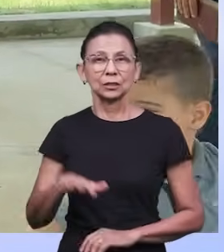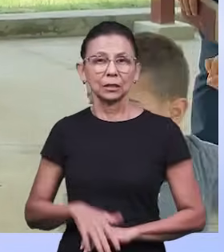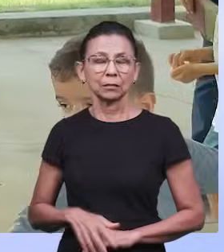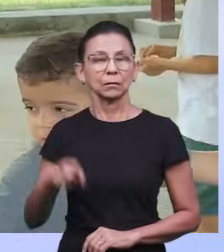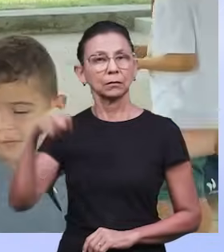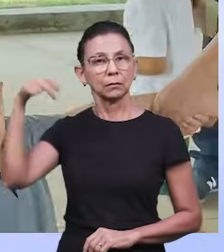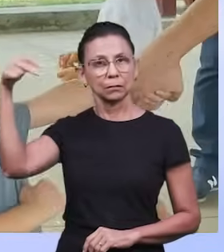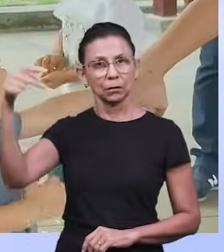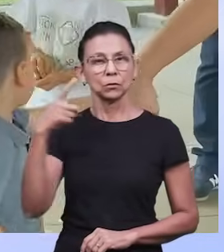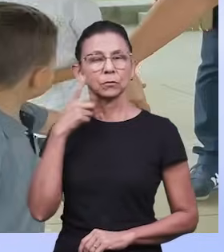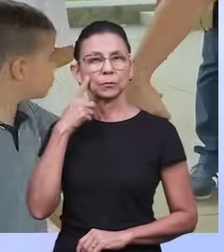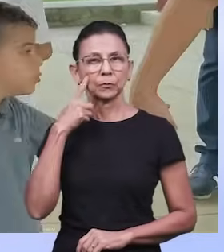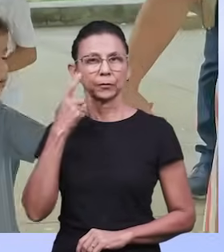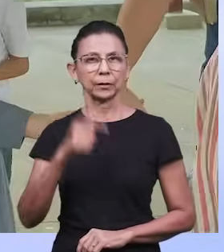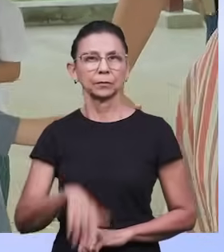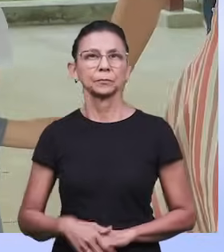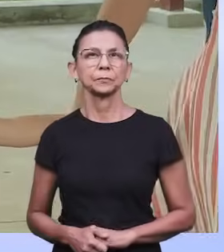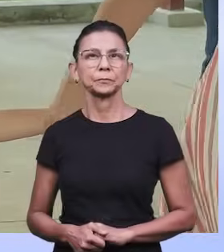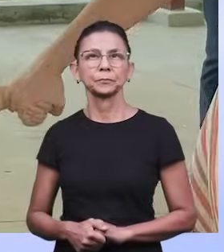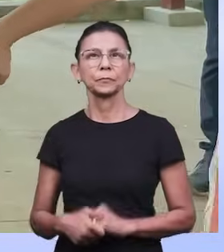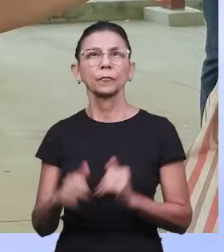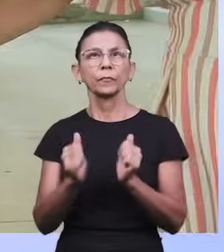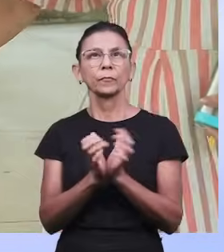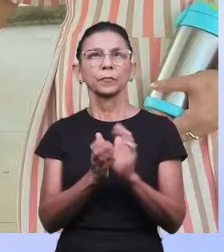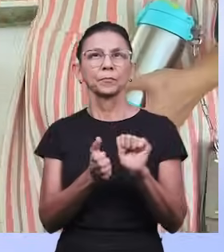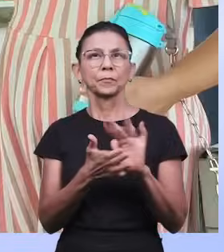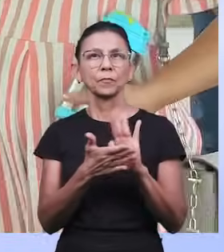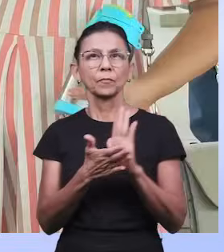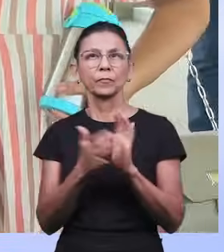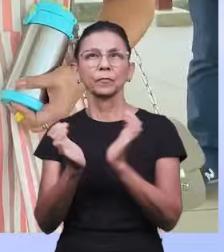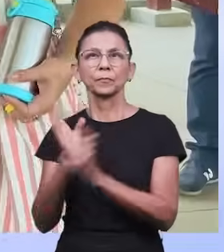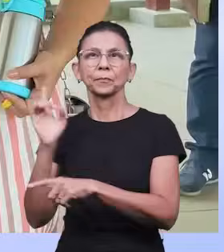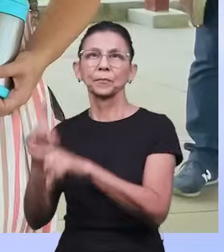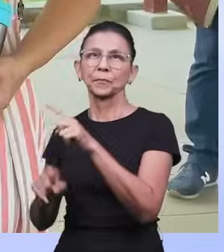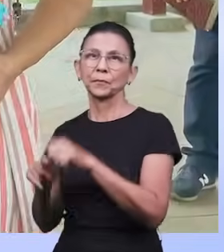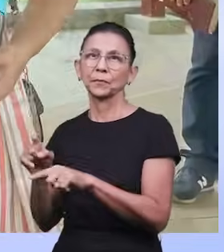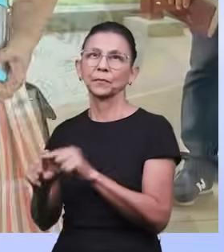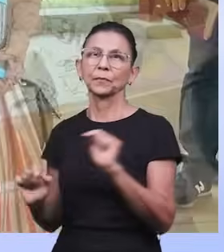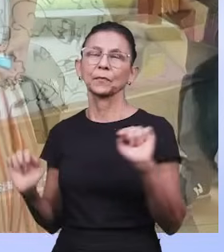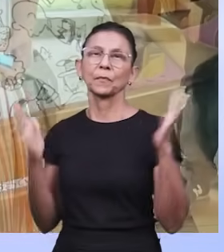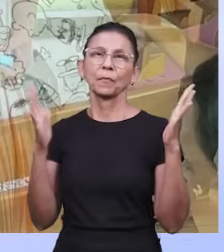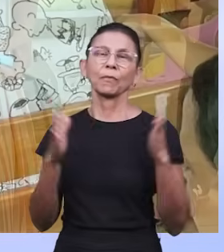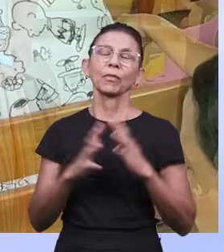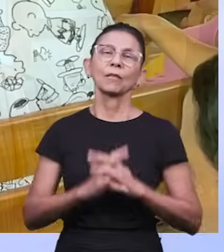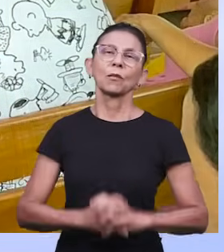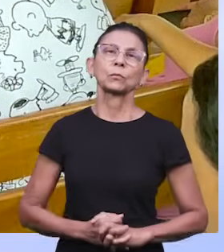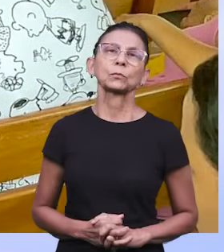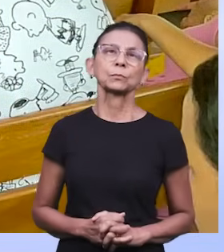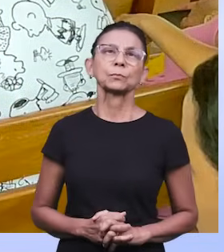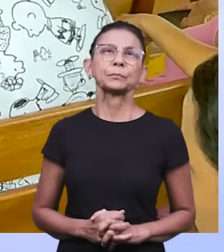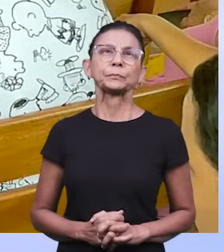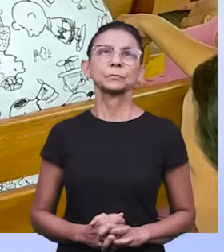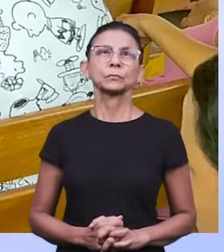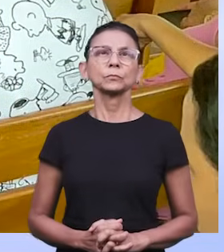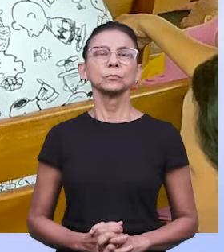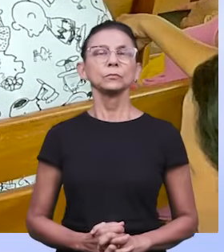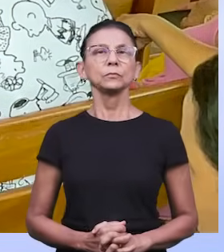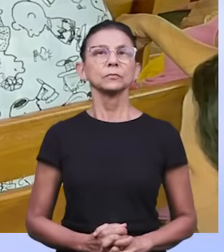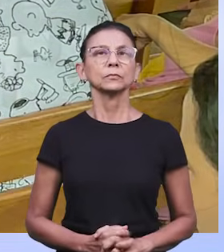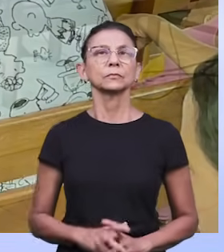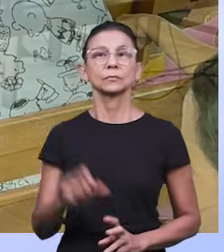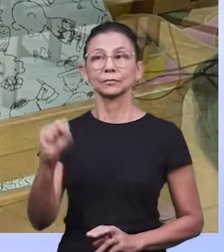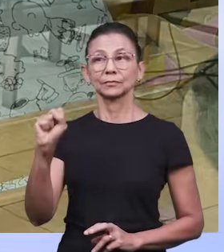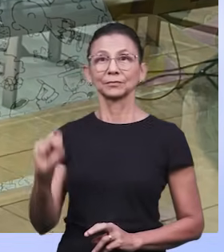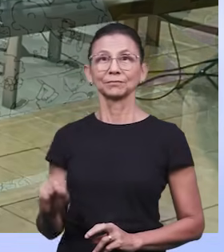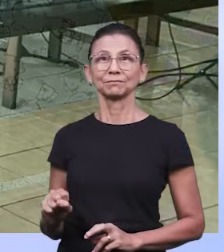seminário para grupo de louvor instrumentistas. E foi uma festa em toda a região. Confira. Vamos começar pela região sul